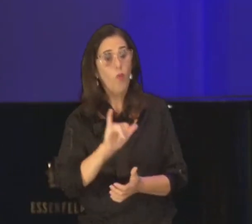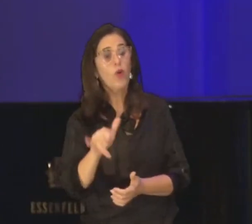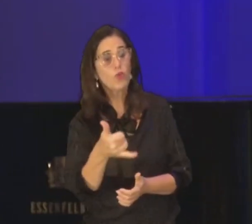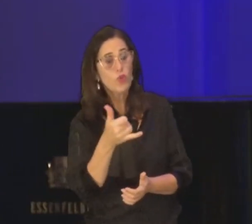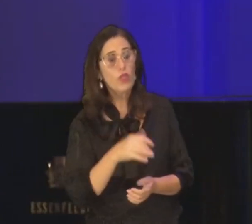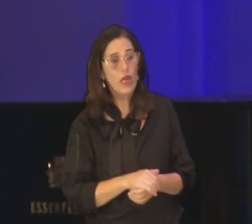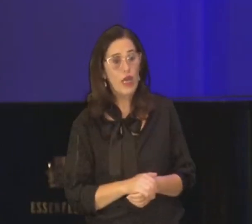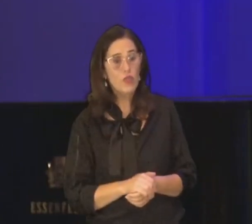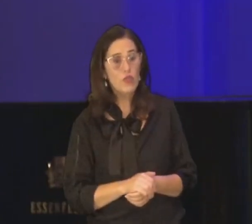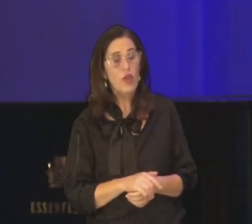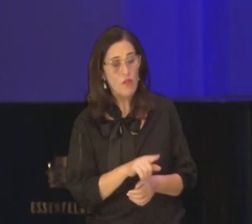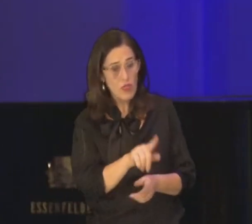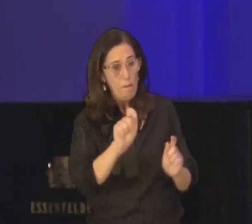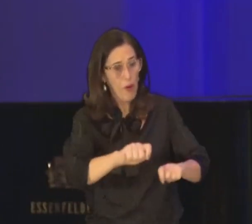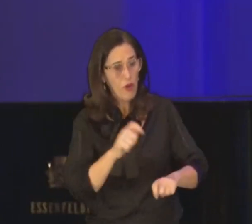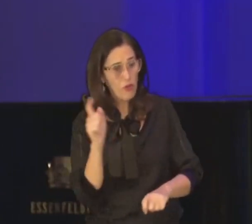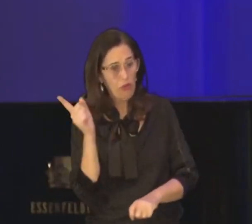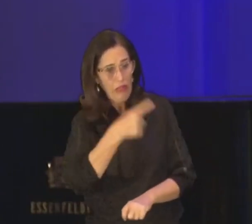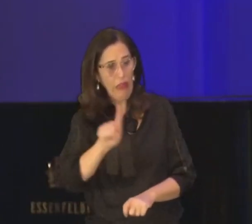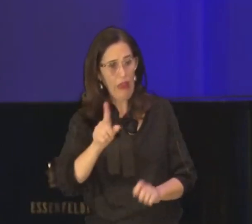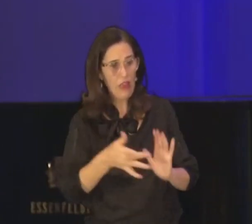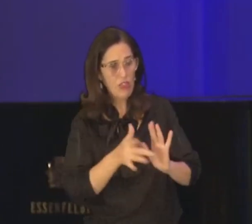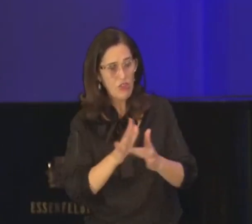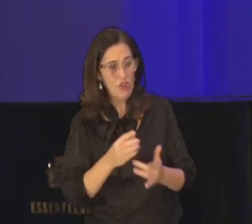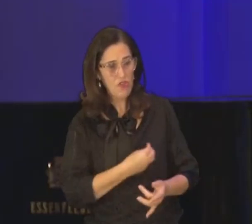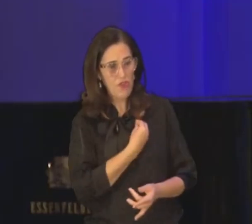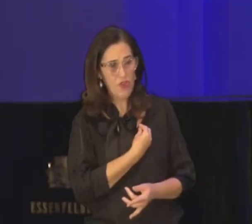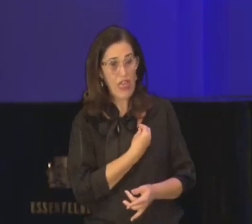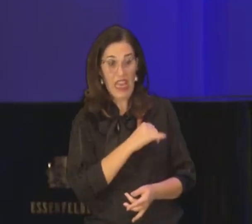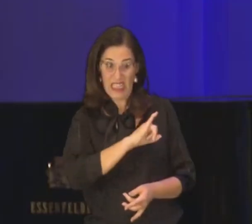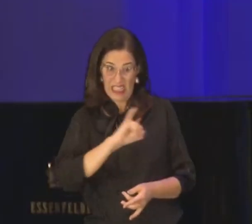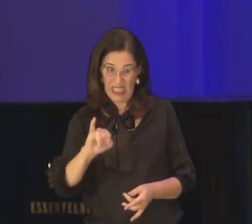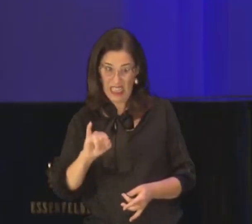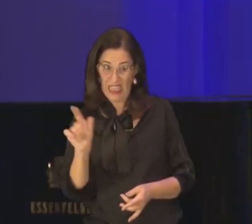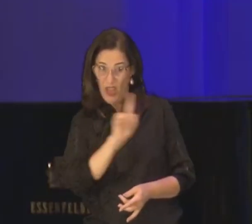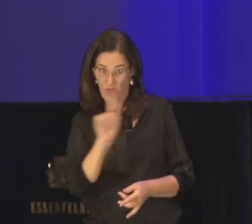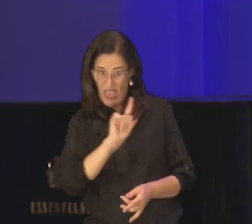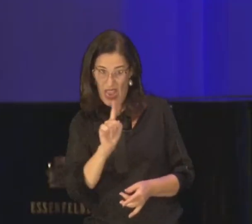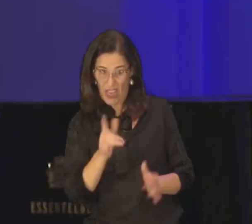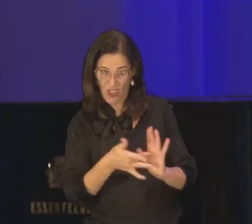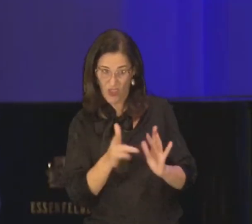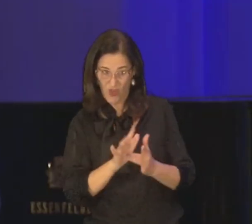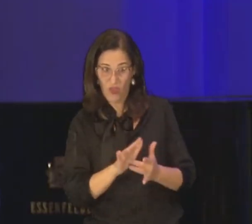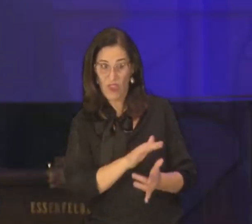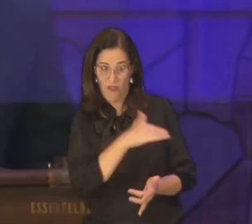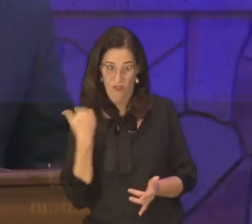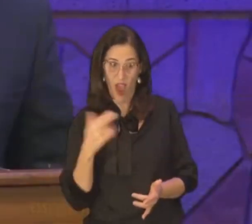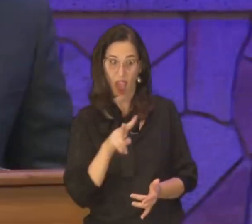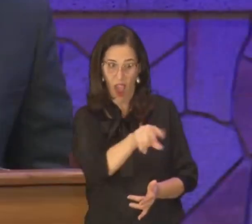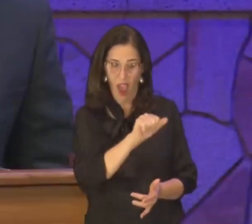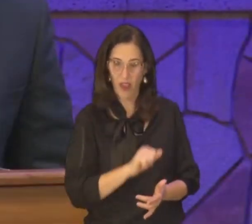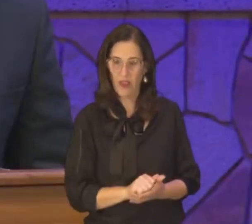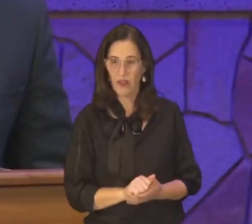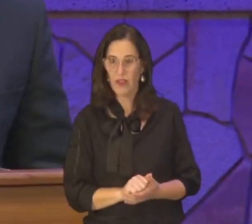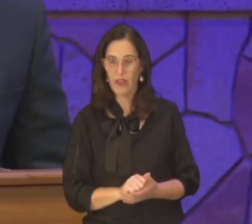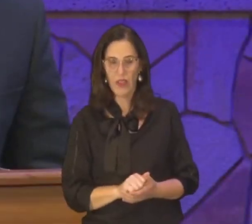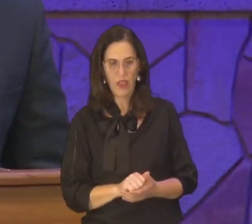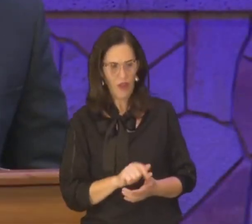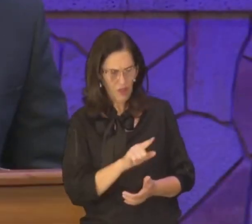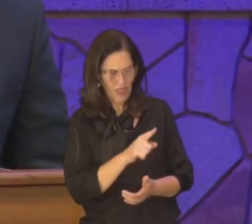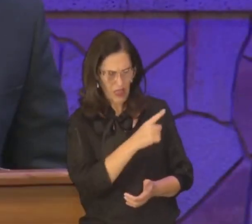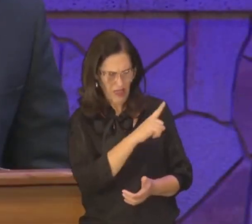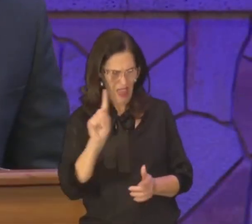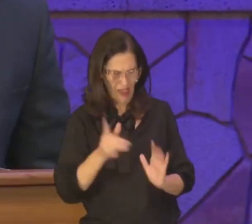de negar a Cristo e viver, e se não negasse a Cristo morrer, o procônsul falou com ele: você nega